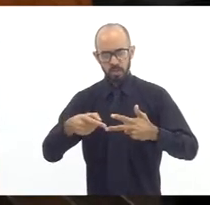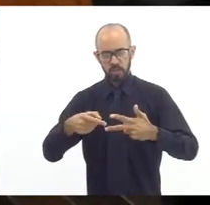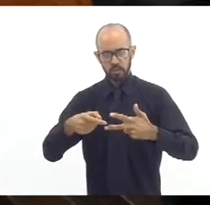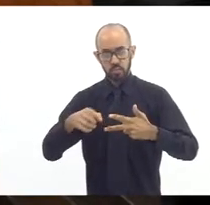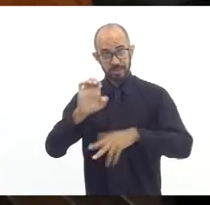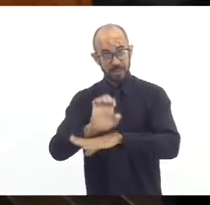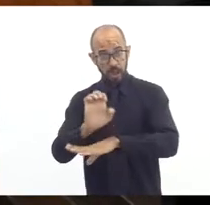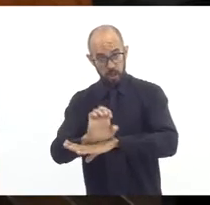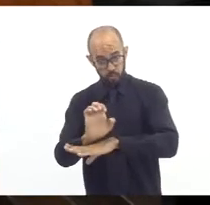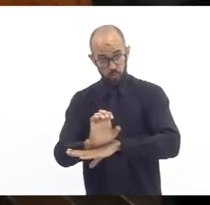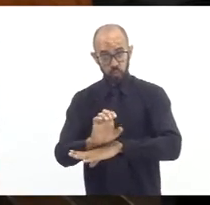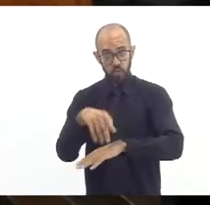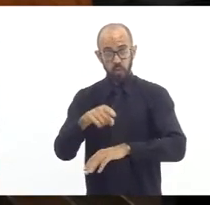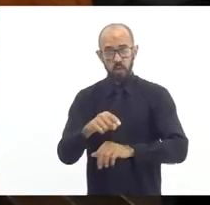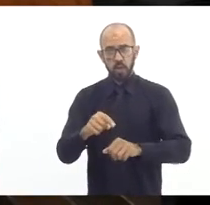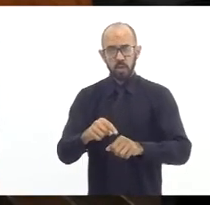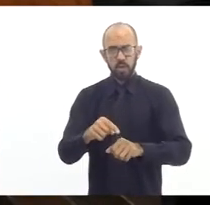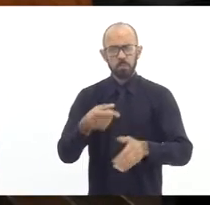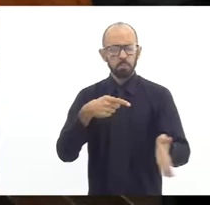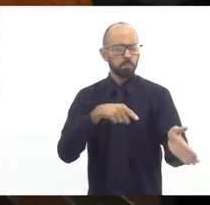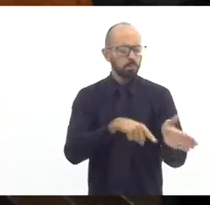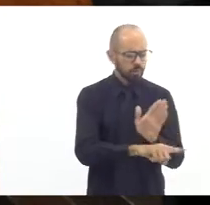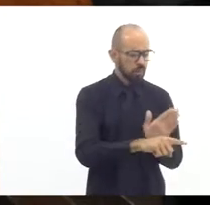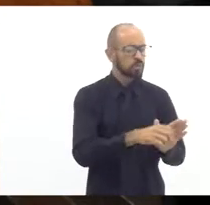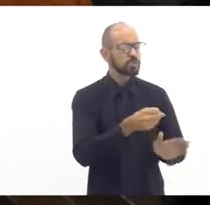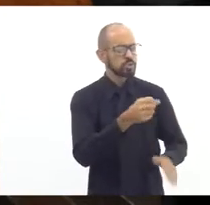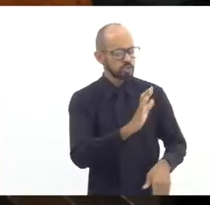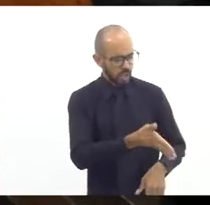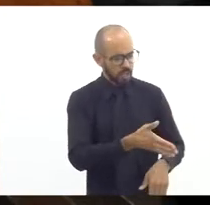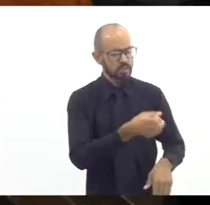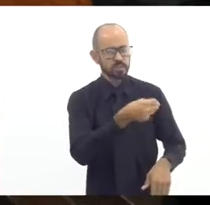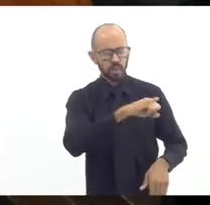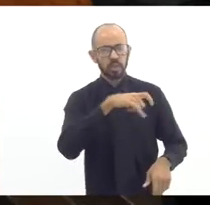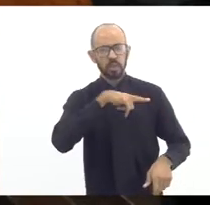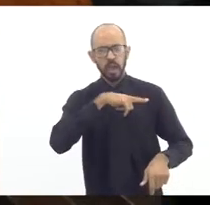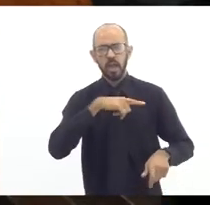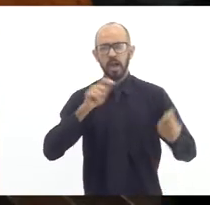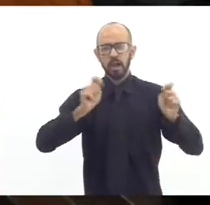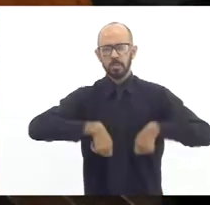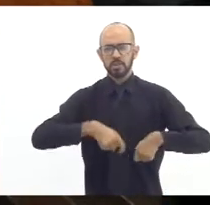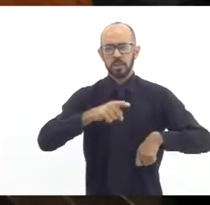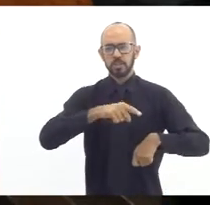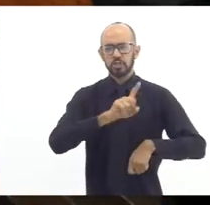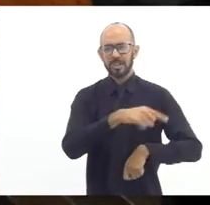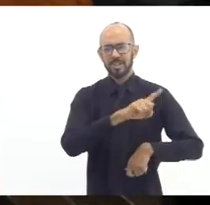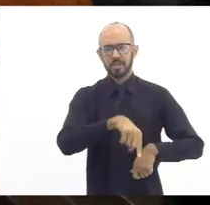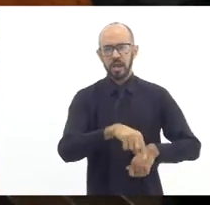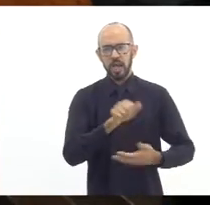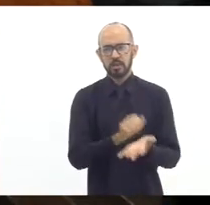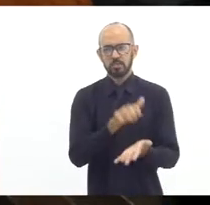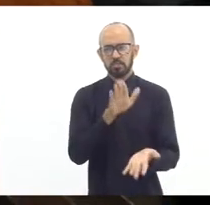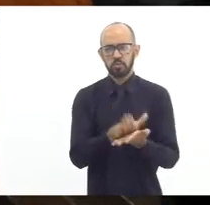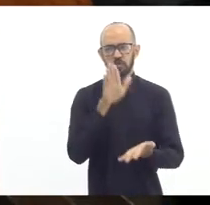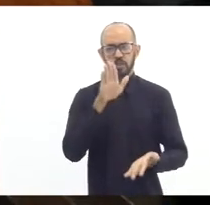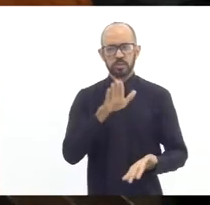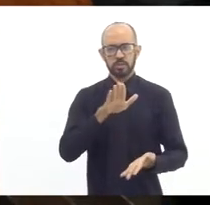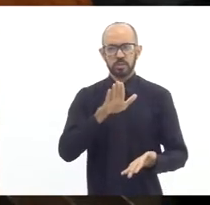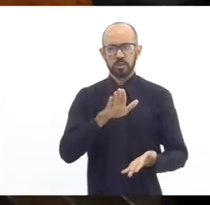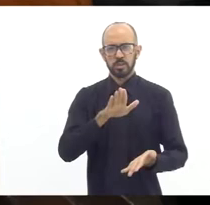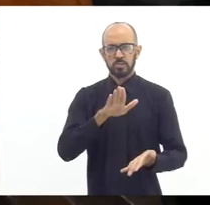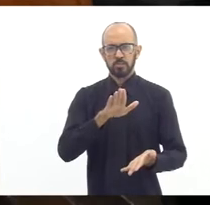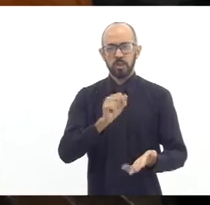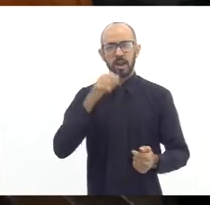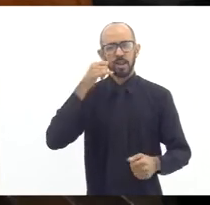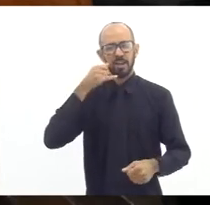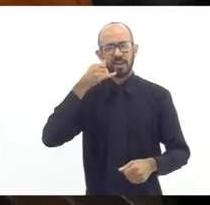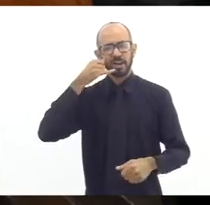e questionando se haveria possibilidade de nós suspendermos as multas, a fim de mitigar